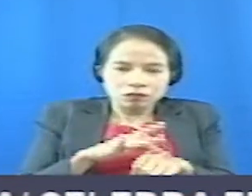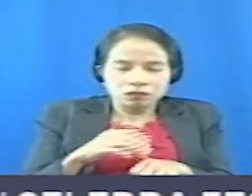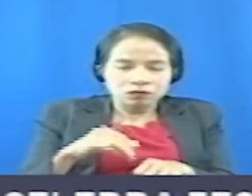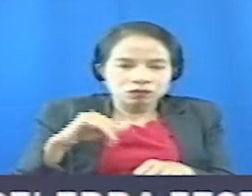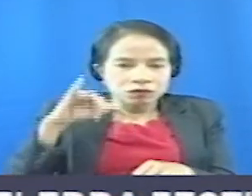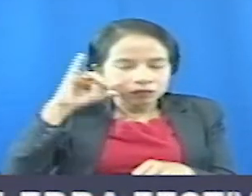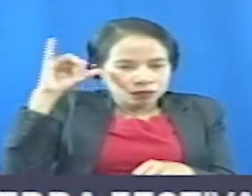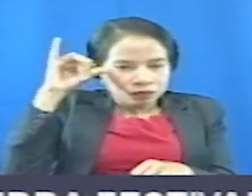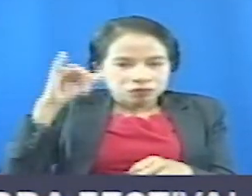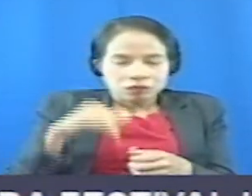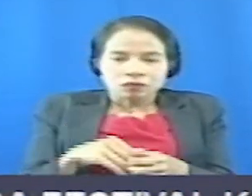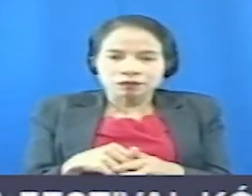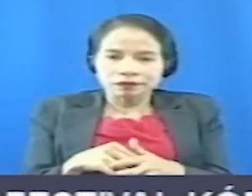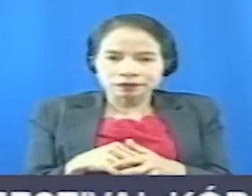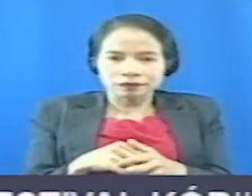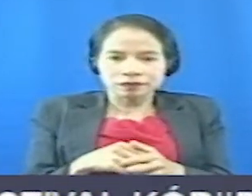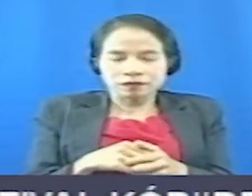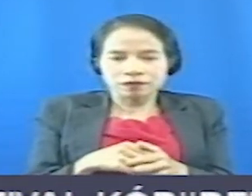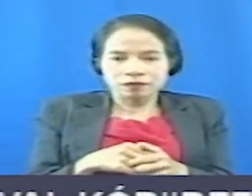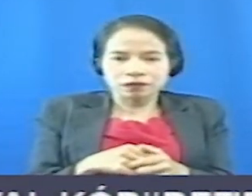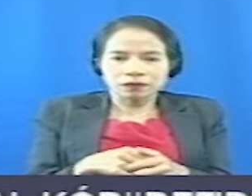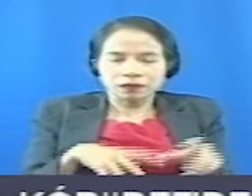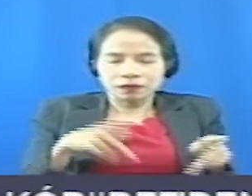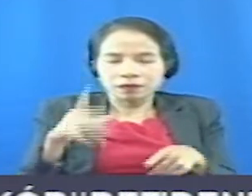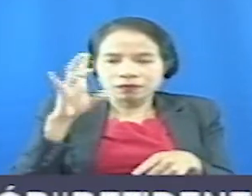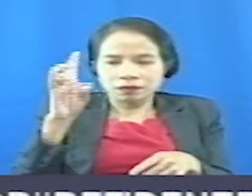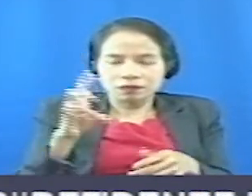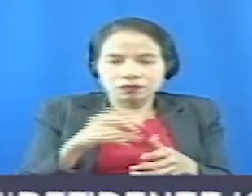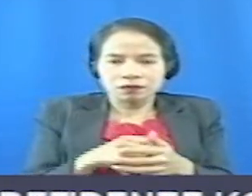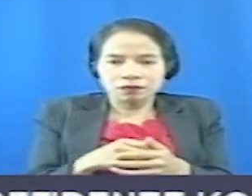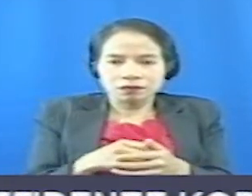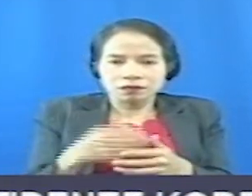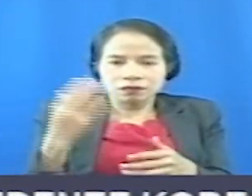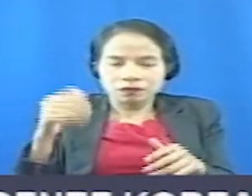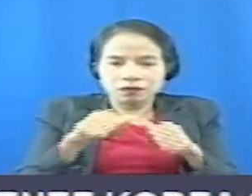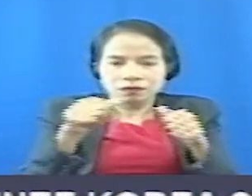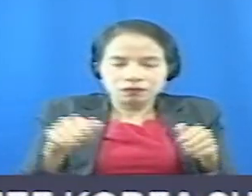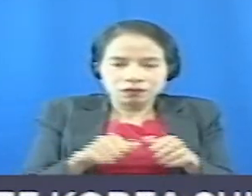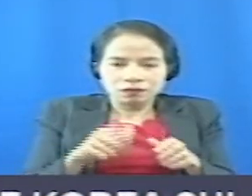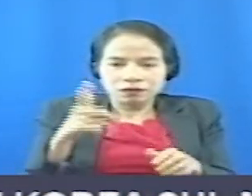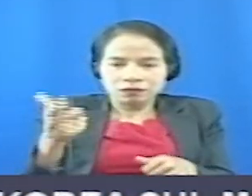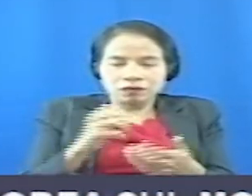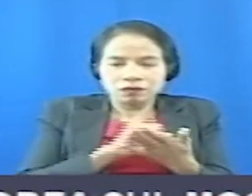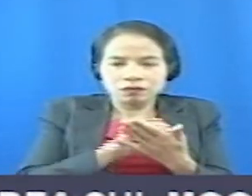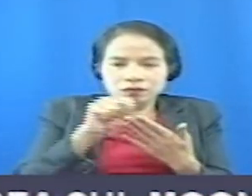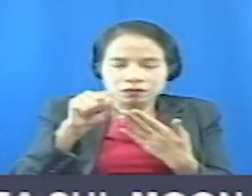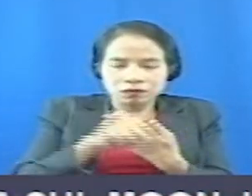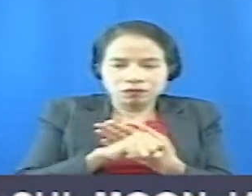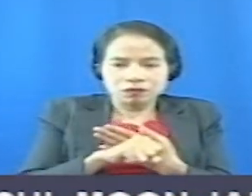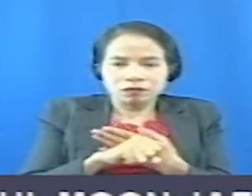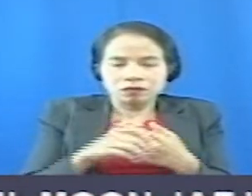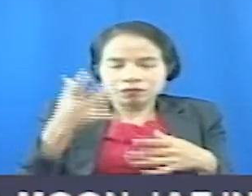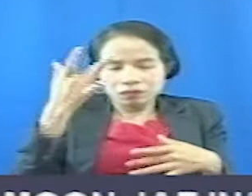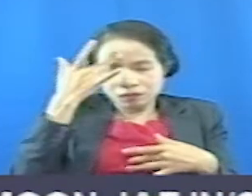Kmian. Caso na Hito, ka 7, e a aldeia 20 de setembro. Caso positivo Hat, e